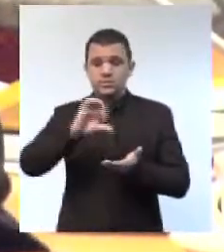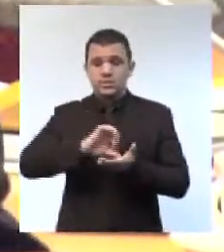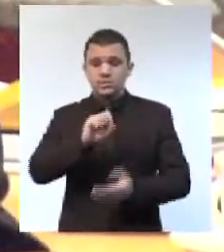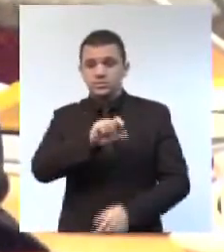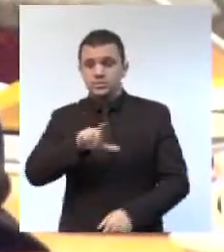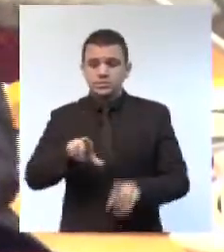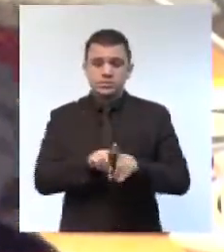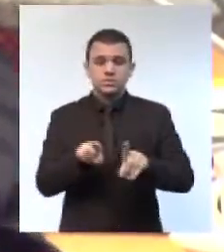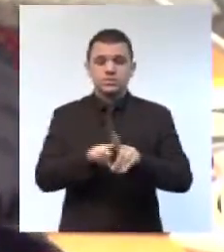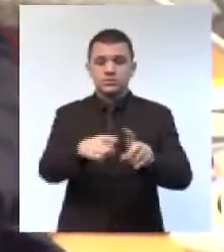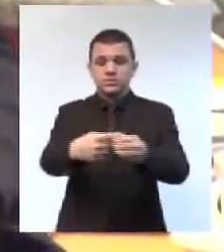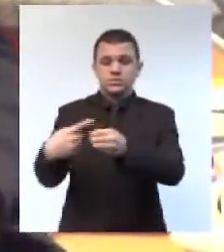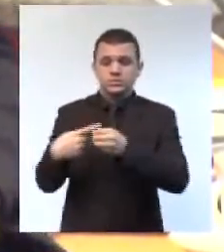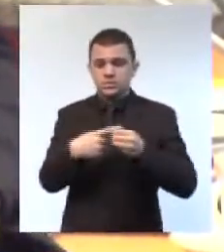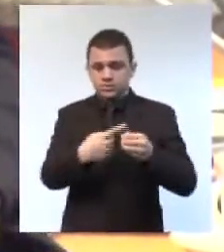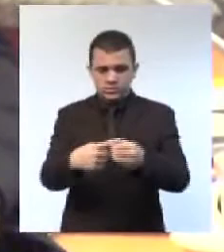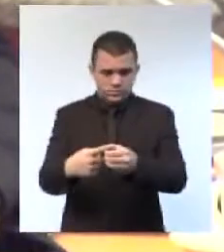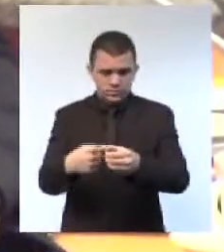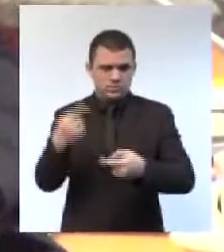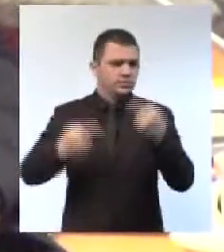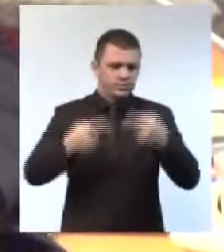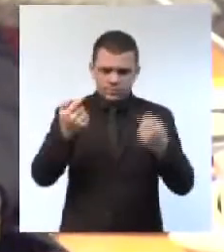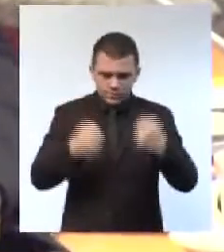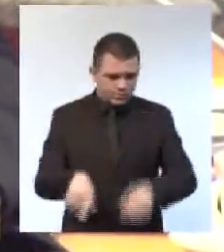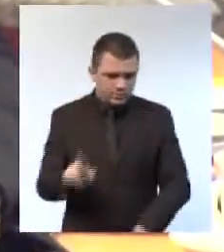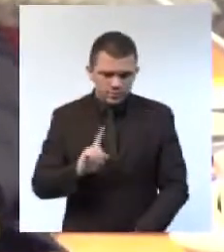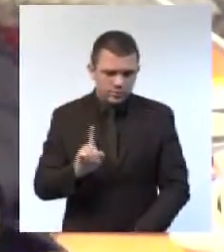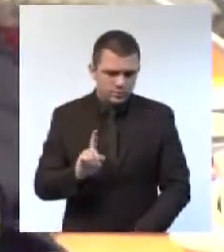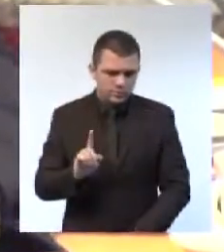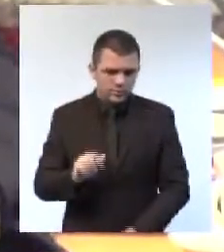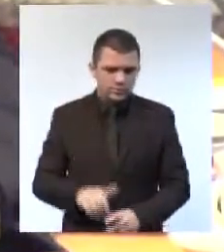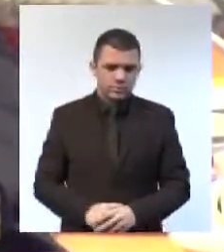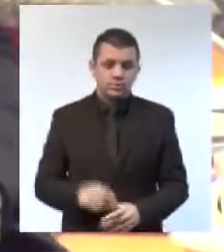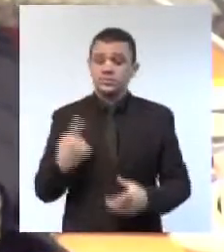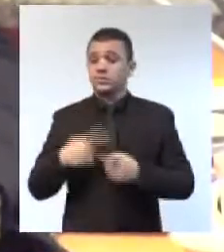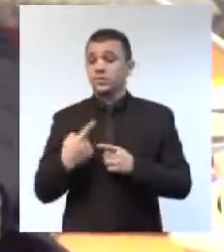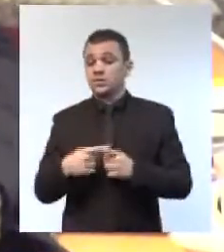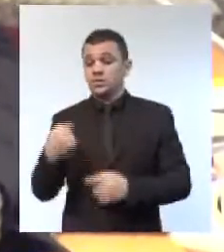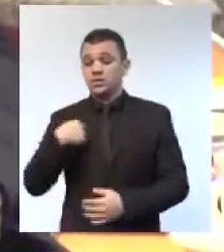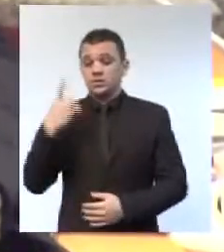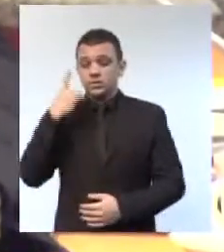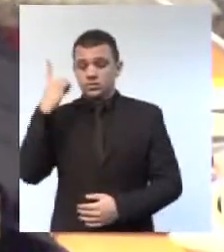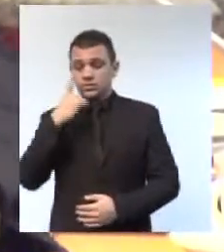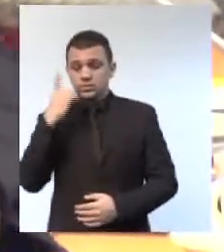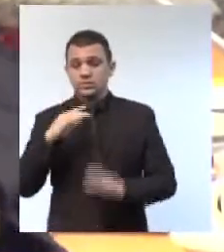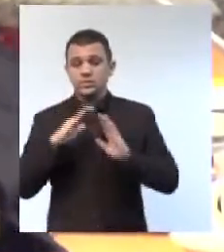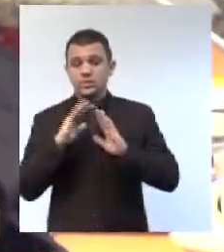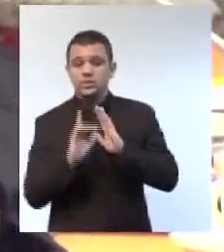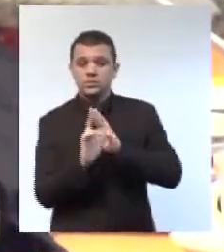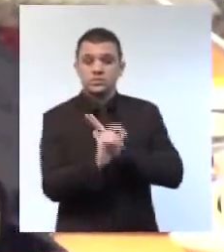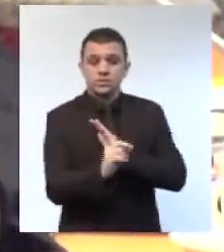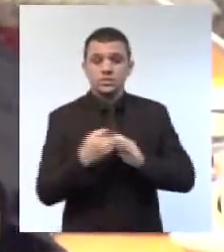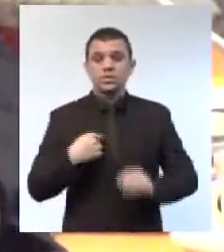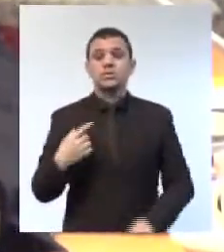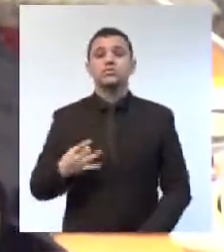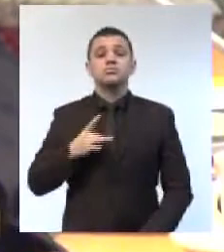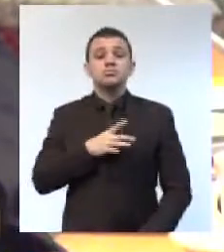discussão? Porque quando eu, que sou deputado, saio de casa, eu tenho medo de ser assaltado,